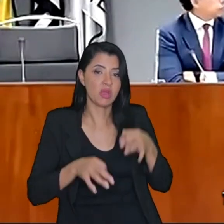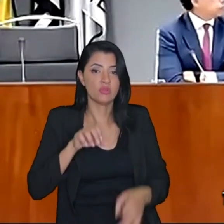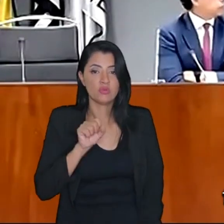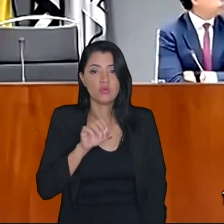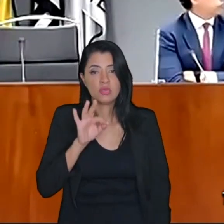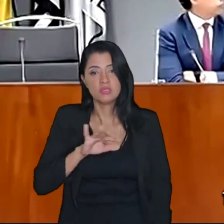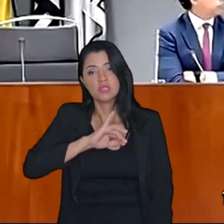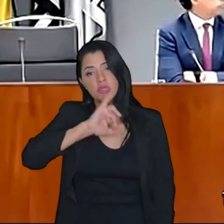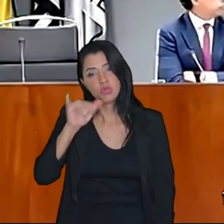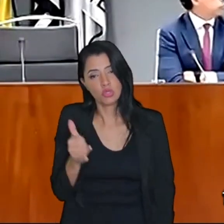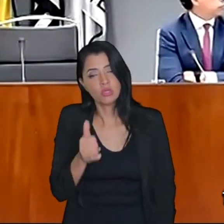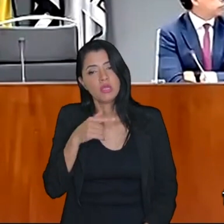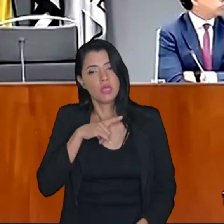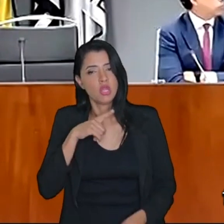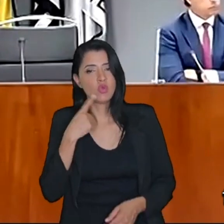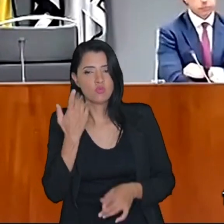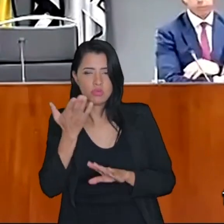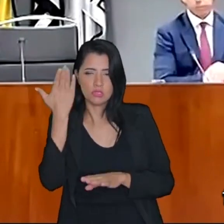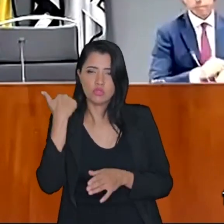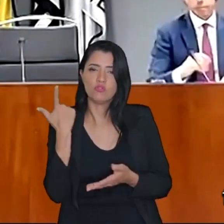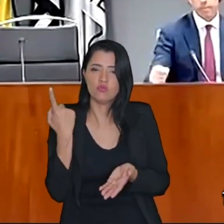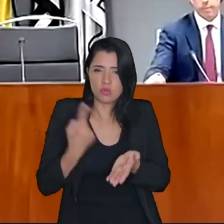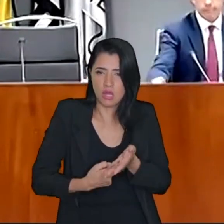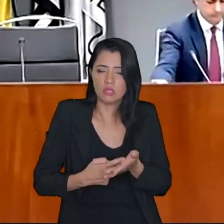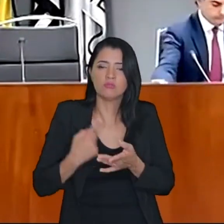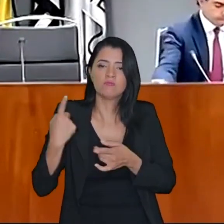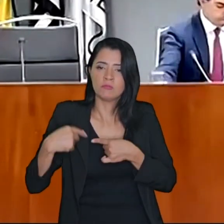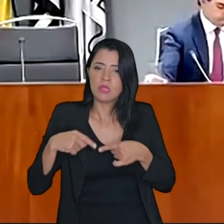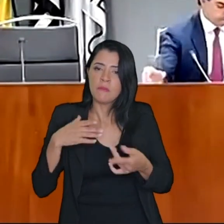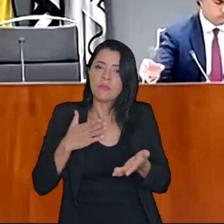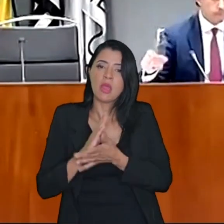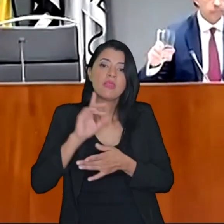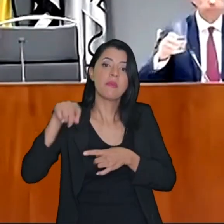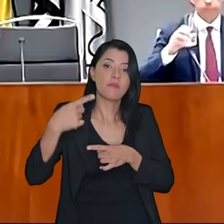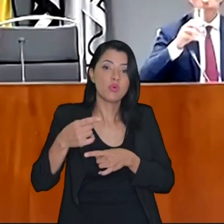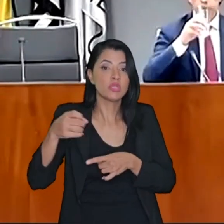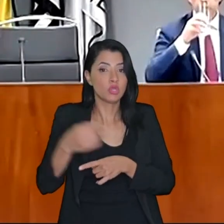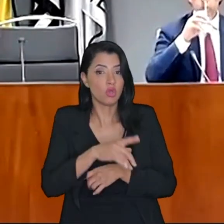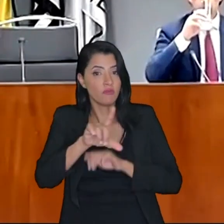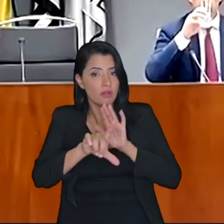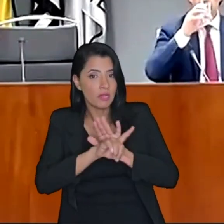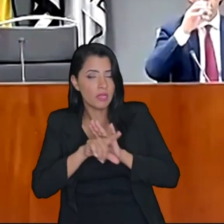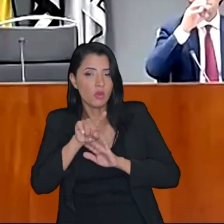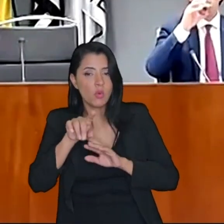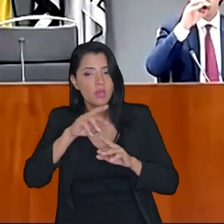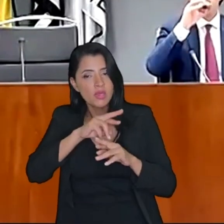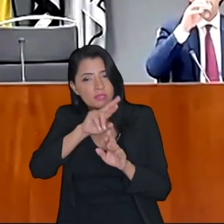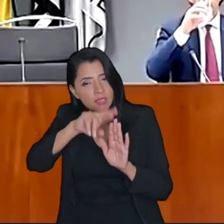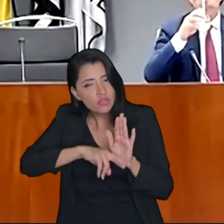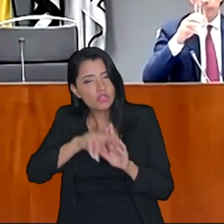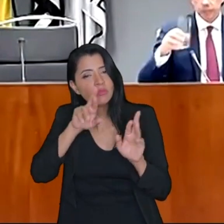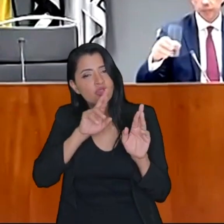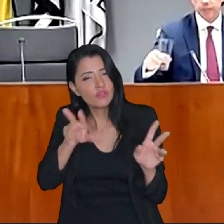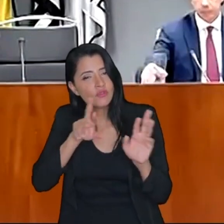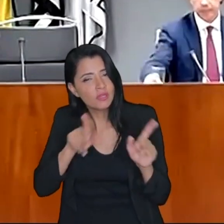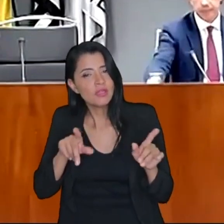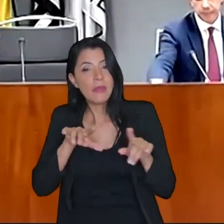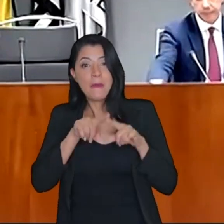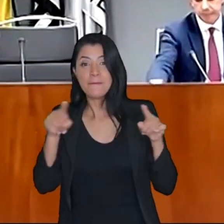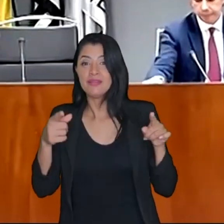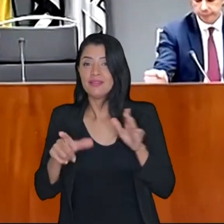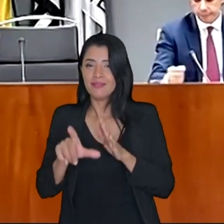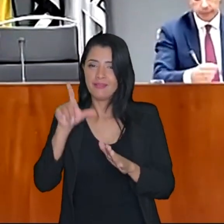caso em que nós fizemos um acordo e homologamos após a nova lei com esses regimes diferenciados, mas os fatos